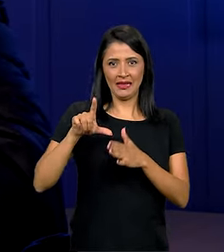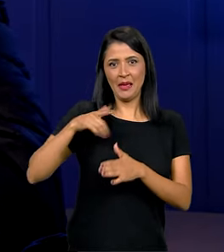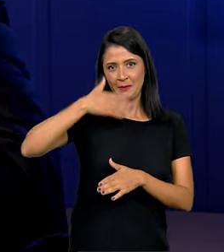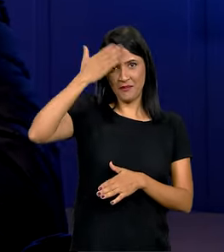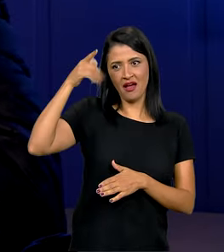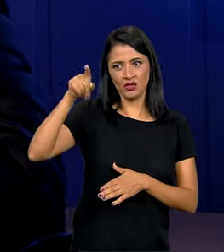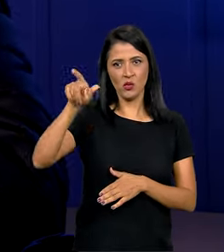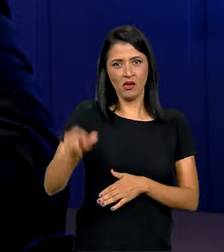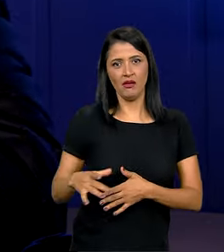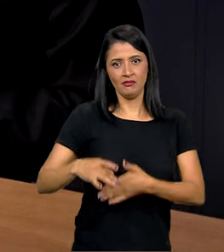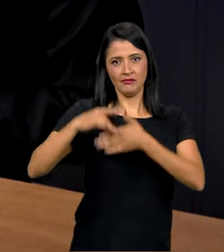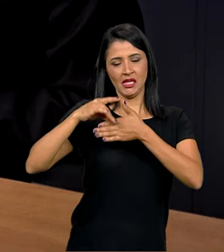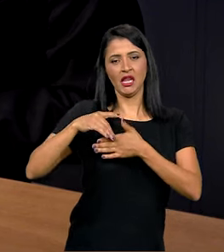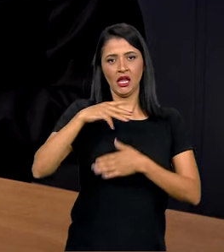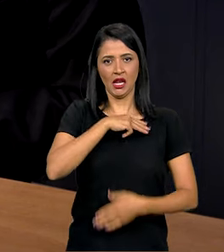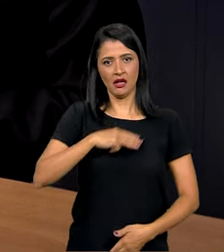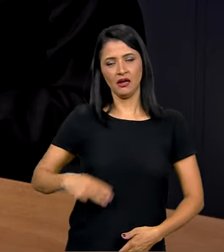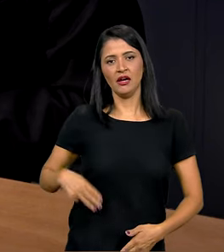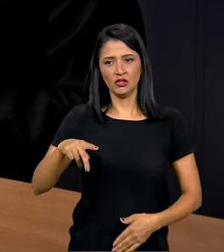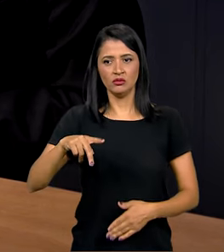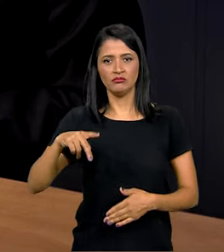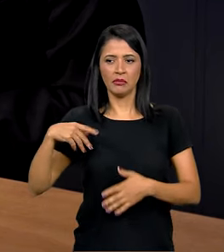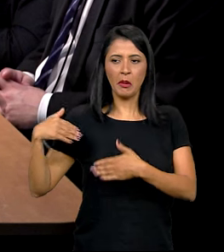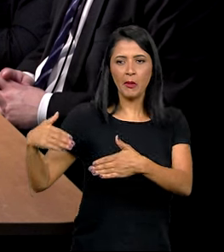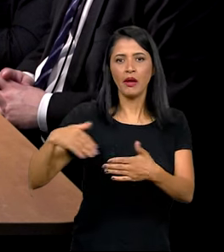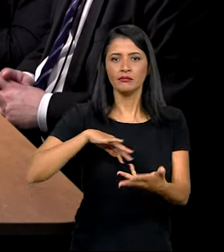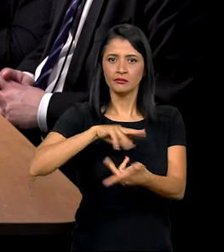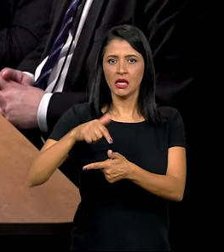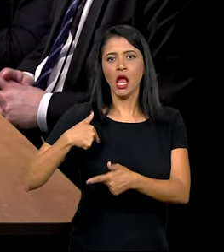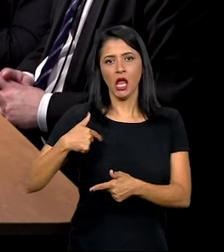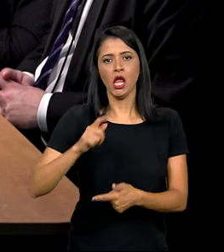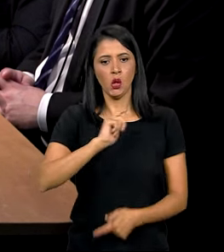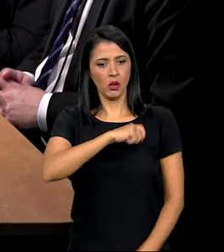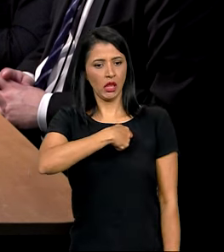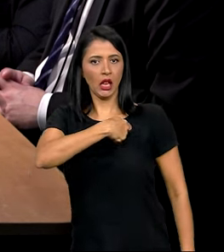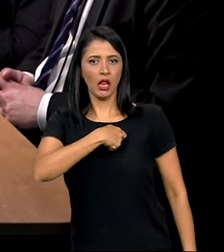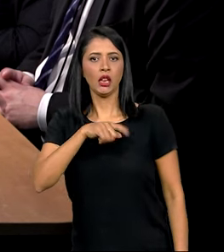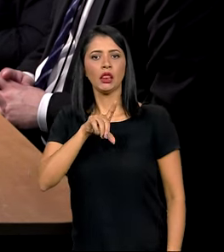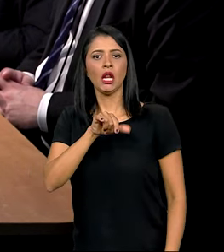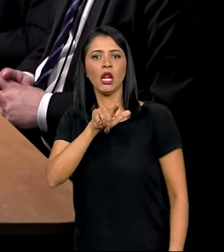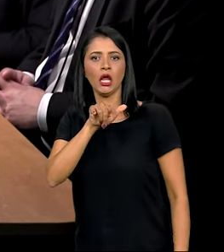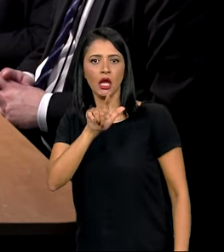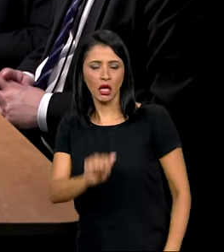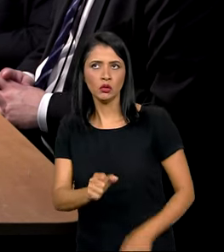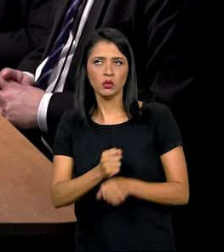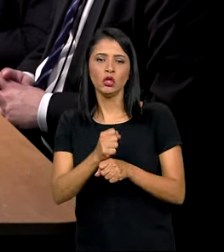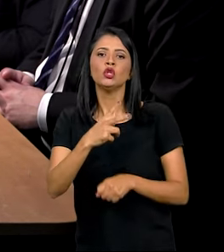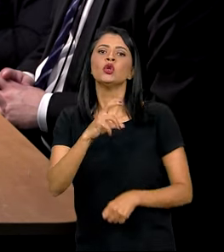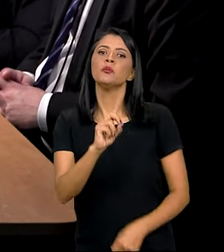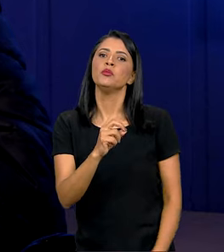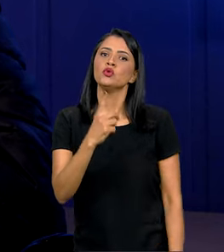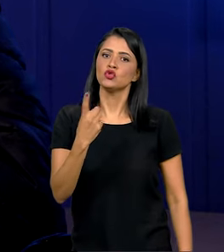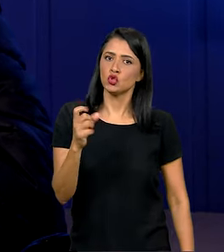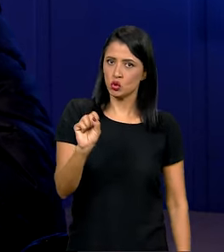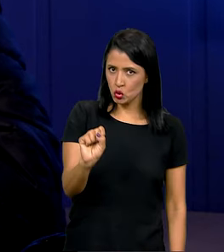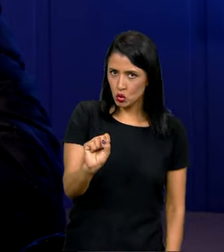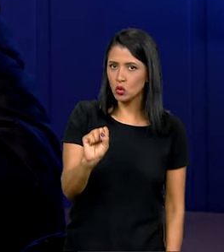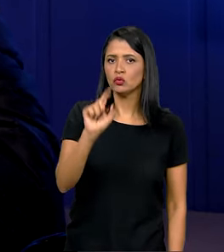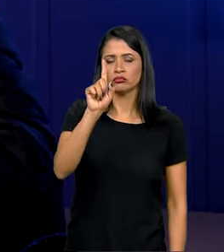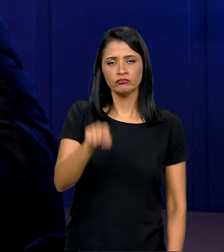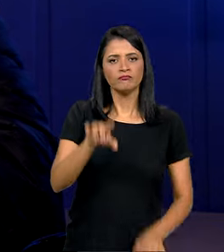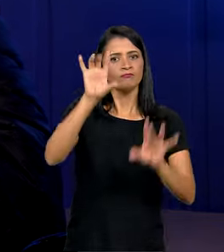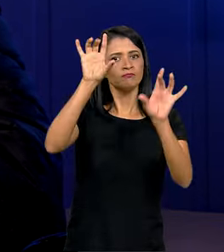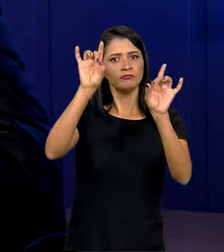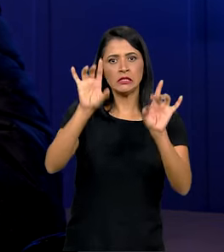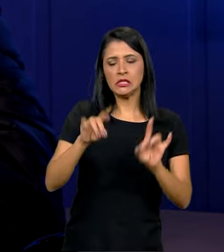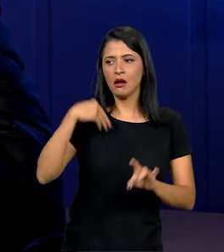Marcedo tem liderado isso acho que em todos os processos internacionais eu fui delegado do do y20 em 2018 eh foi